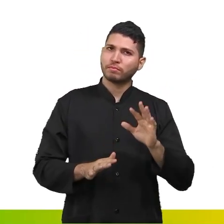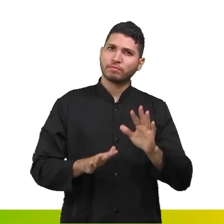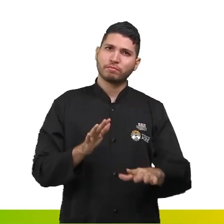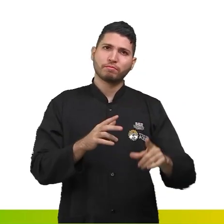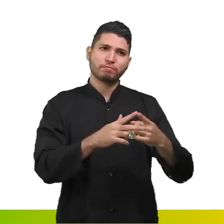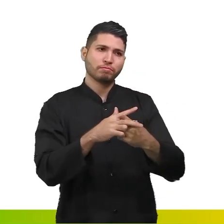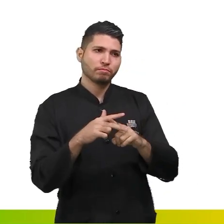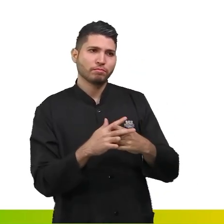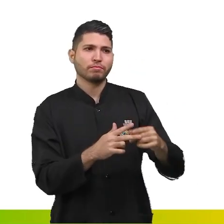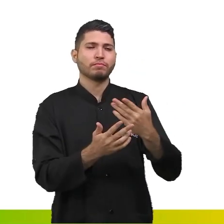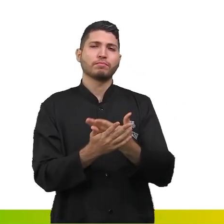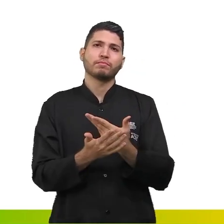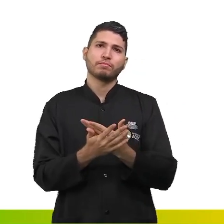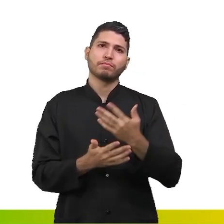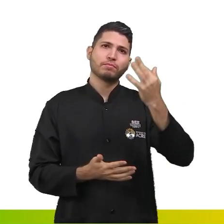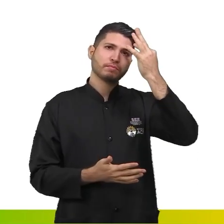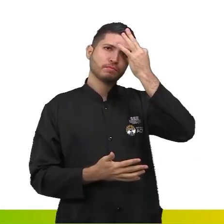filosófico.